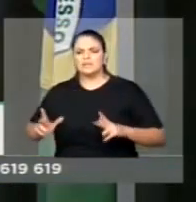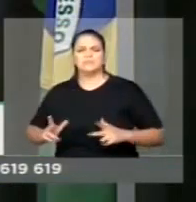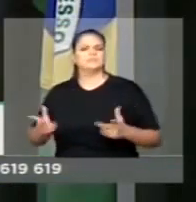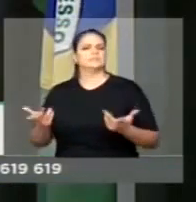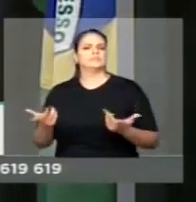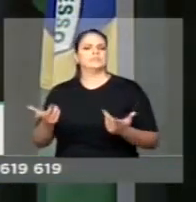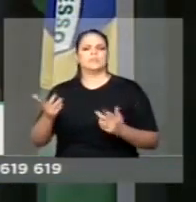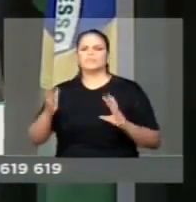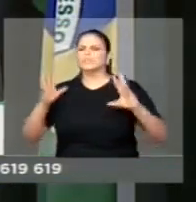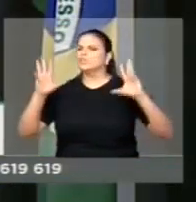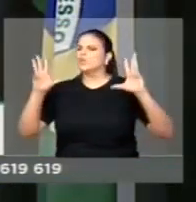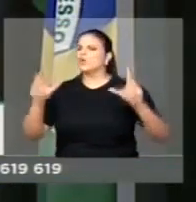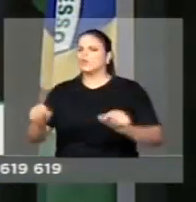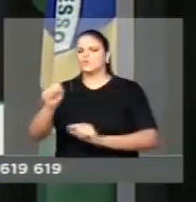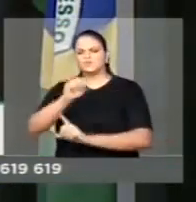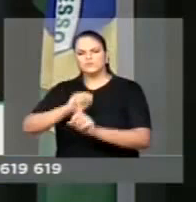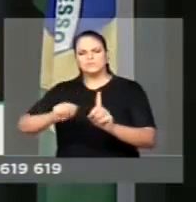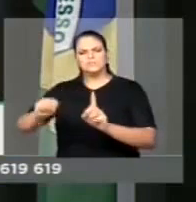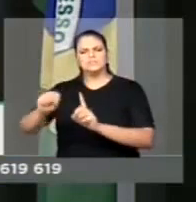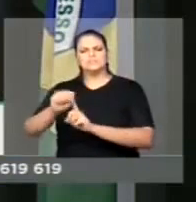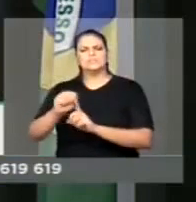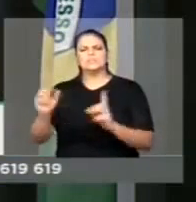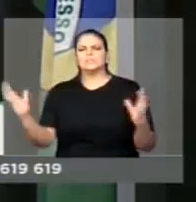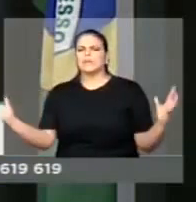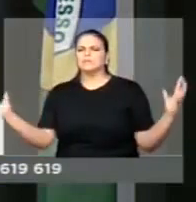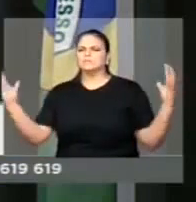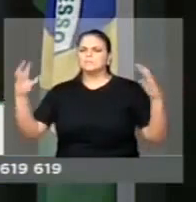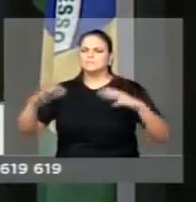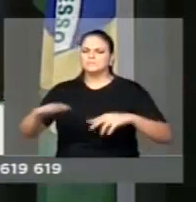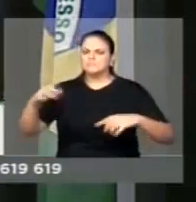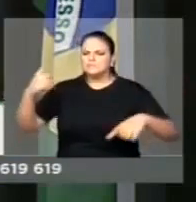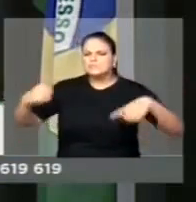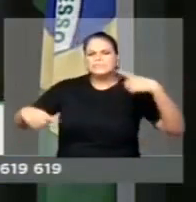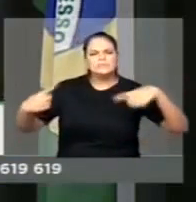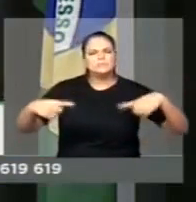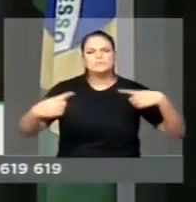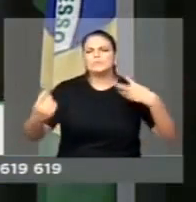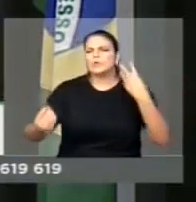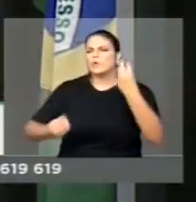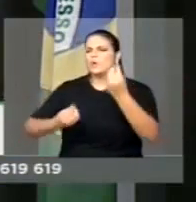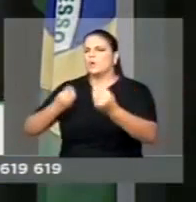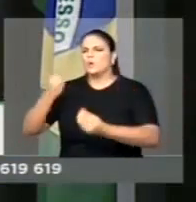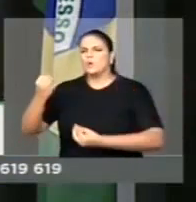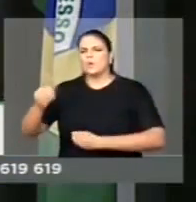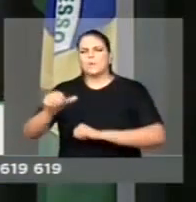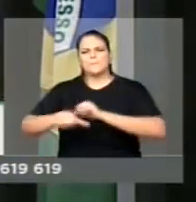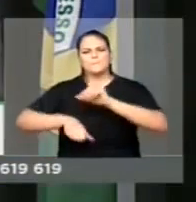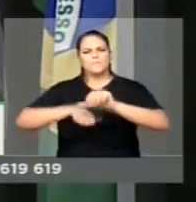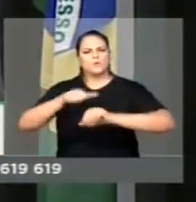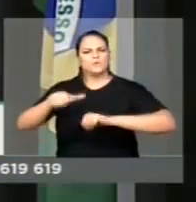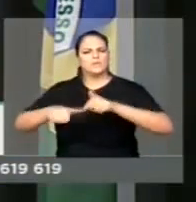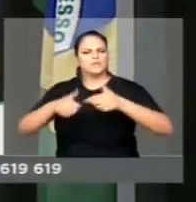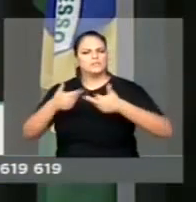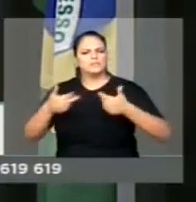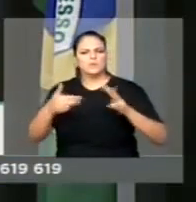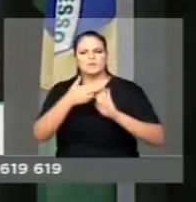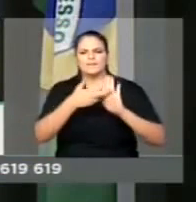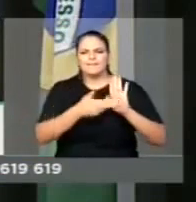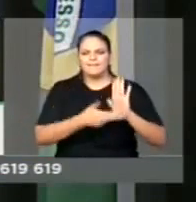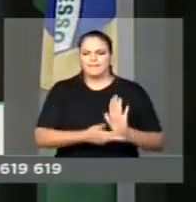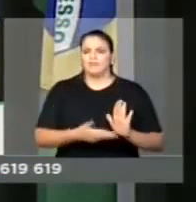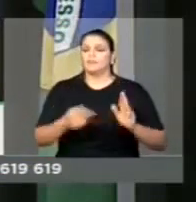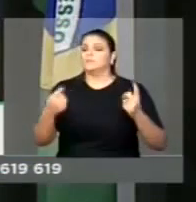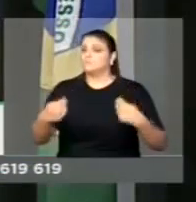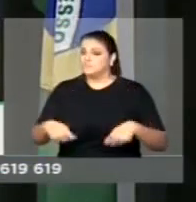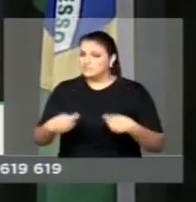para juntos discutirem as reformas estruturantes. Precisamos definir novas competências tributárias, mecanismo de partilha